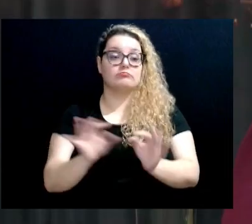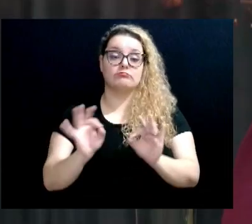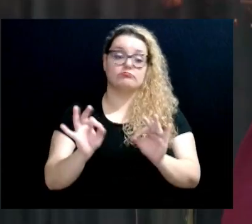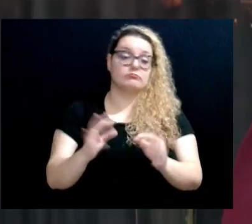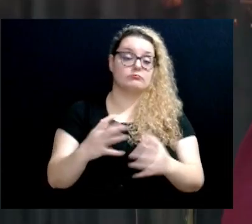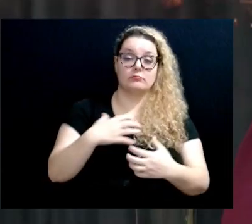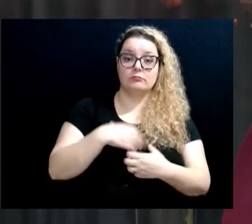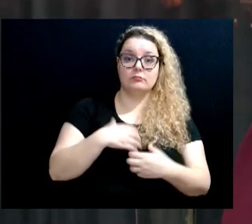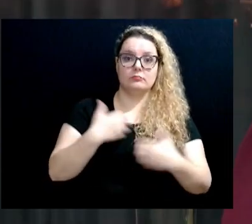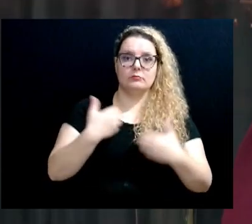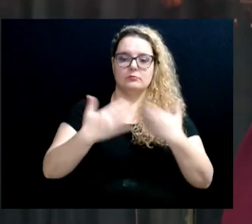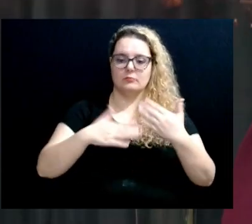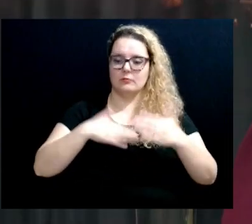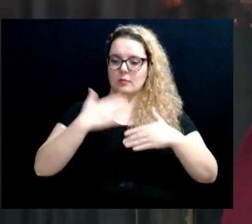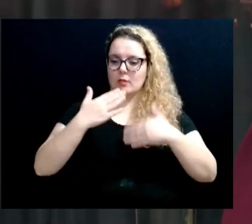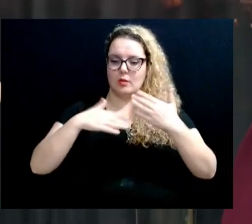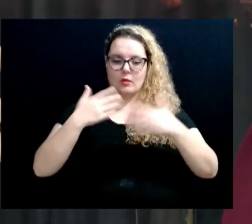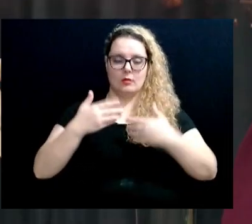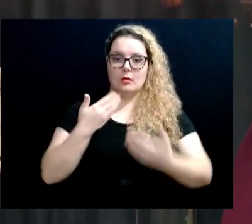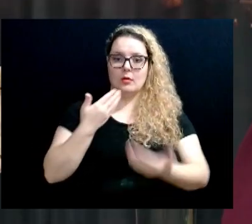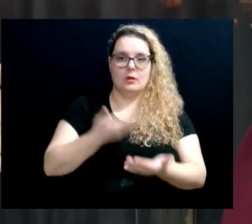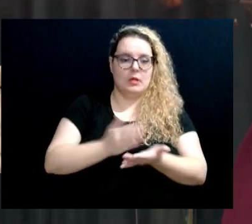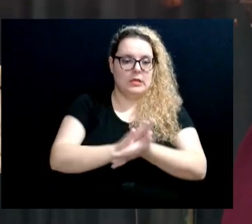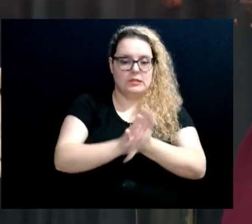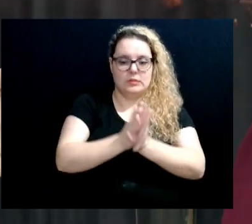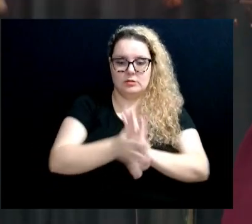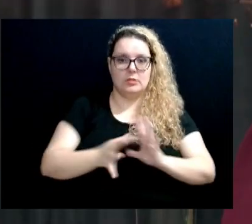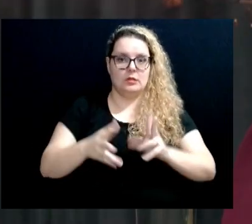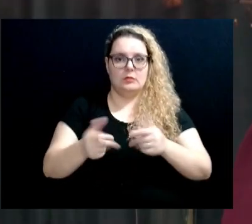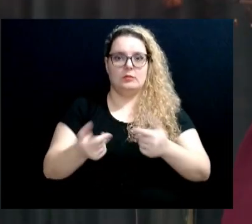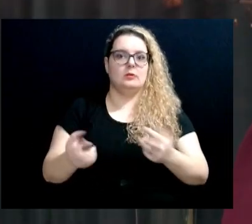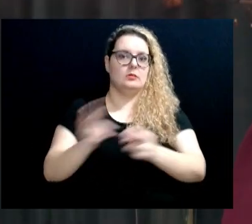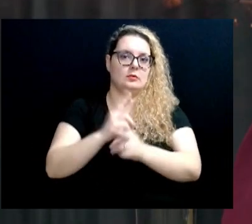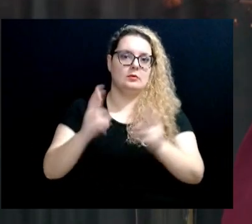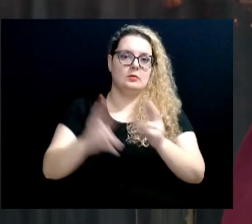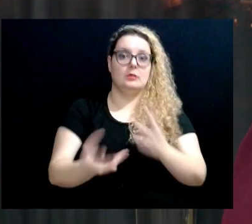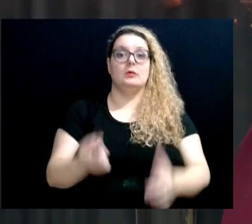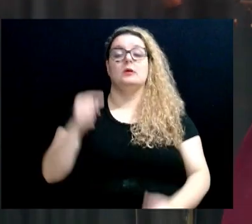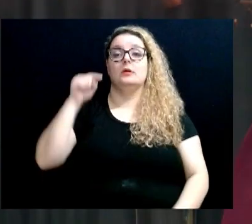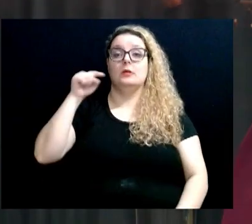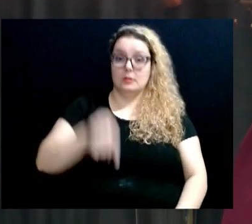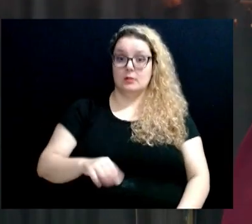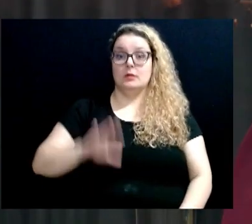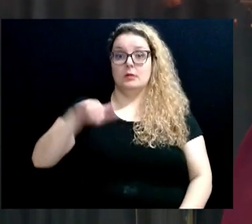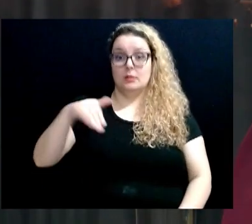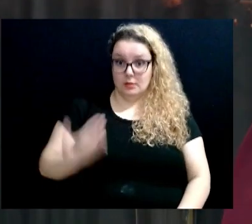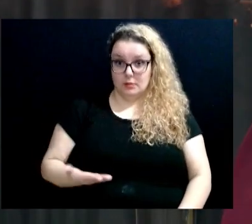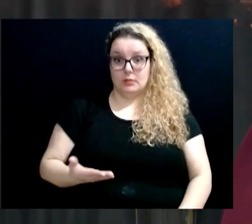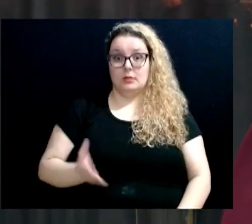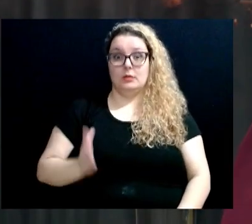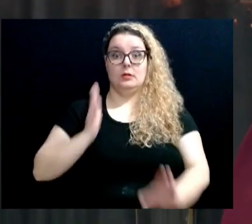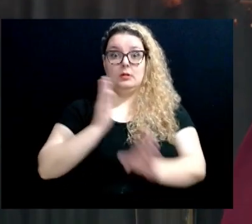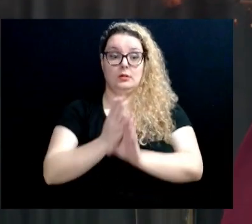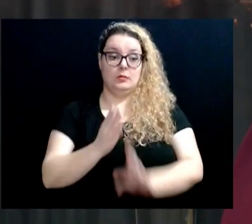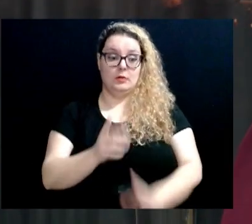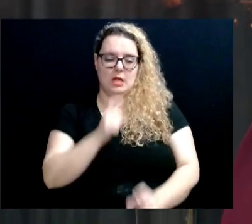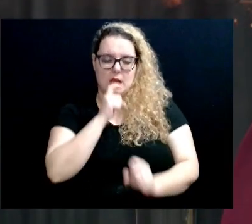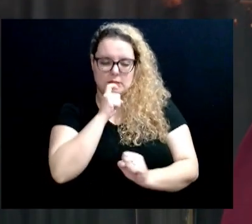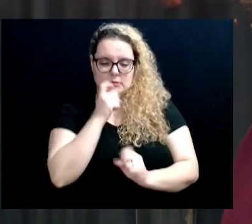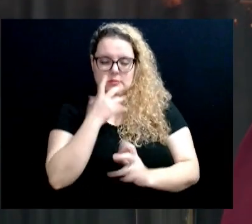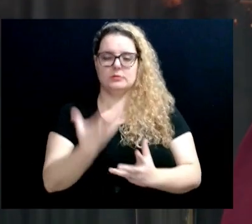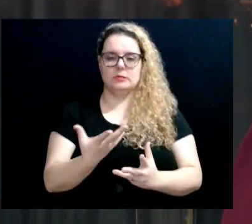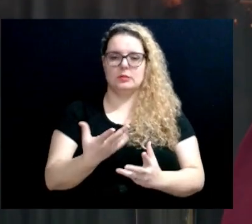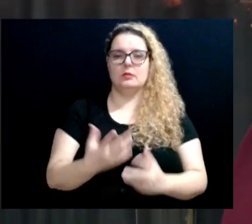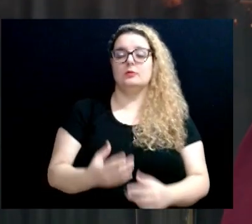sentimento sair destruindo tudo e todas as nossas relações. Então, a partir do momento que a gente identifica a inveja como um sentimento que faz parte da